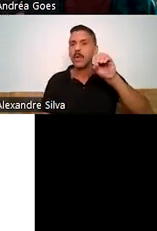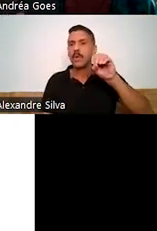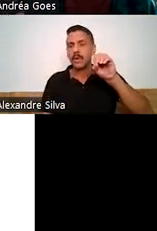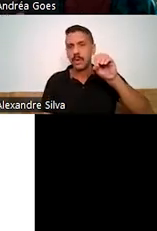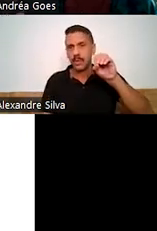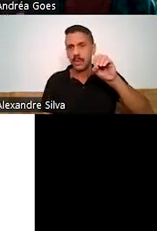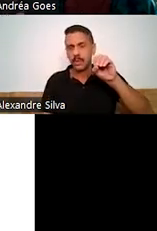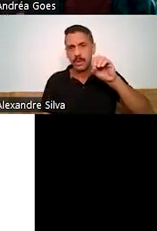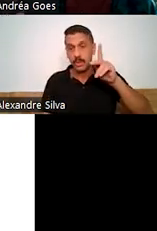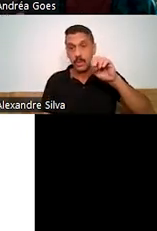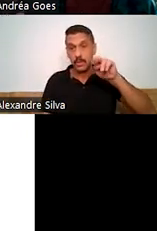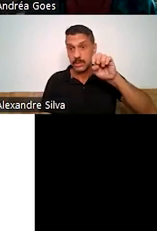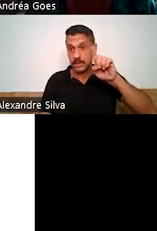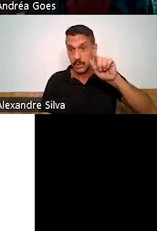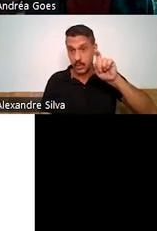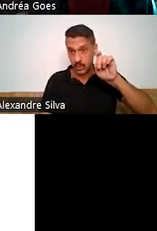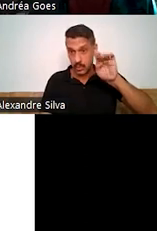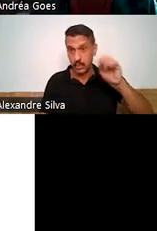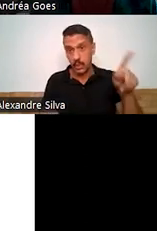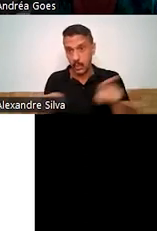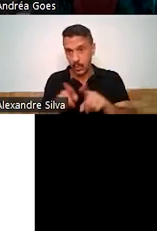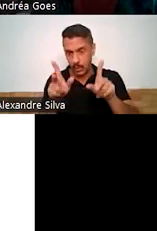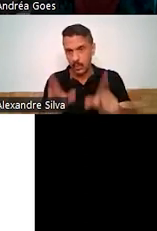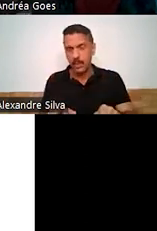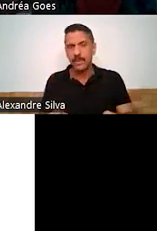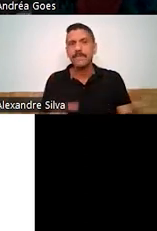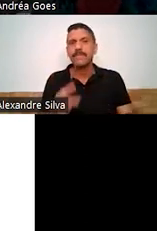analisado. Então, são dois alelos iguais, o dele, dois alelos iguais